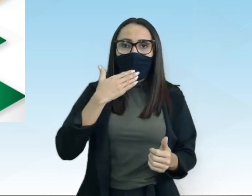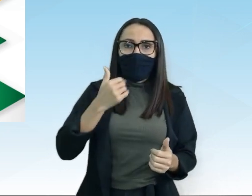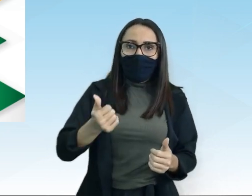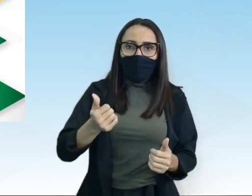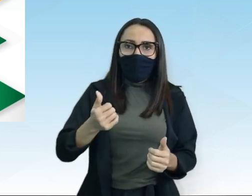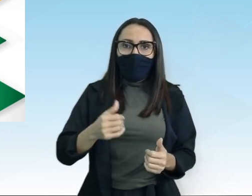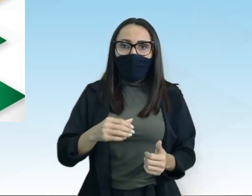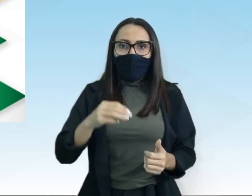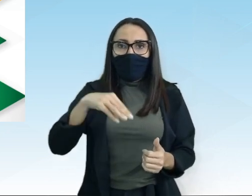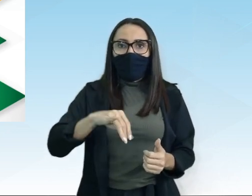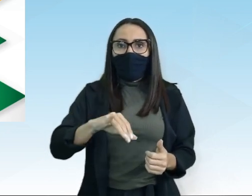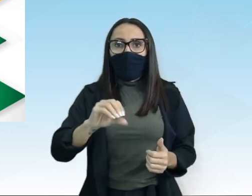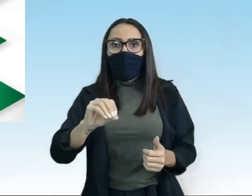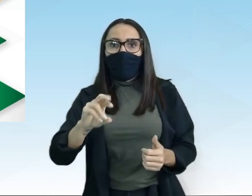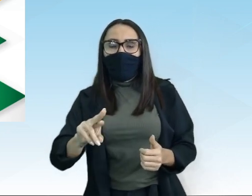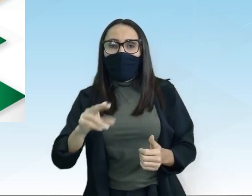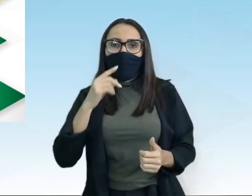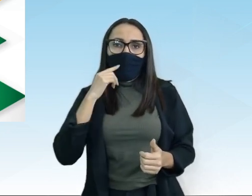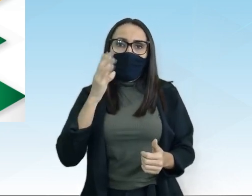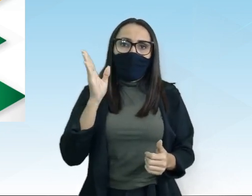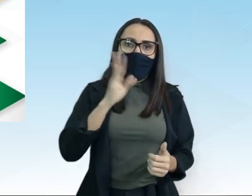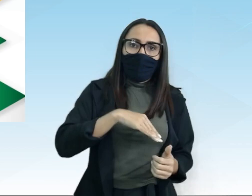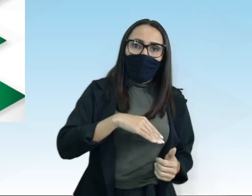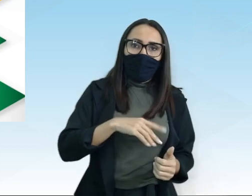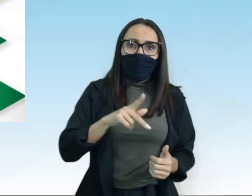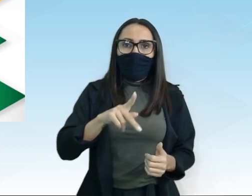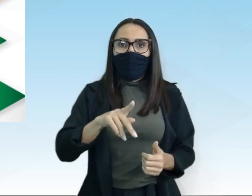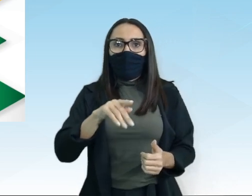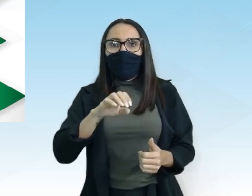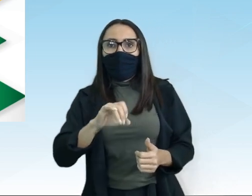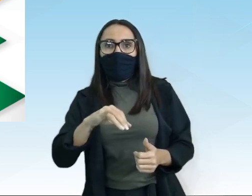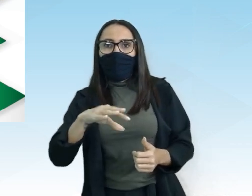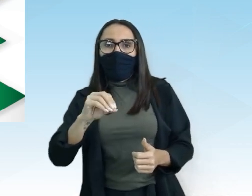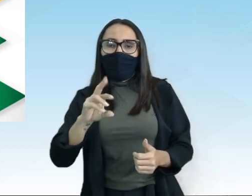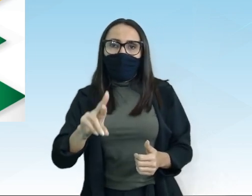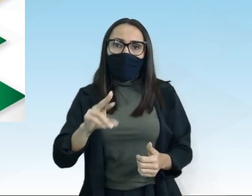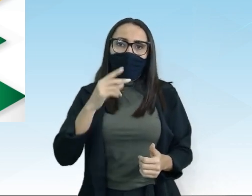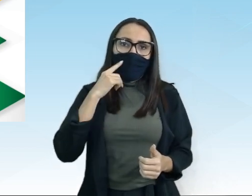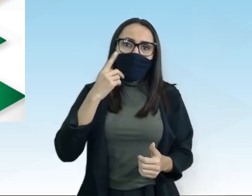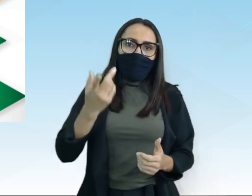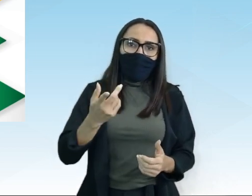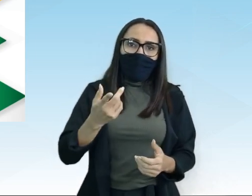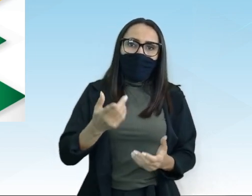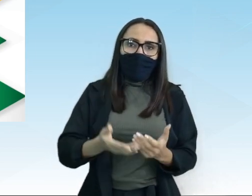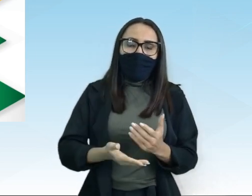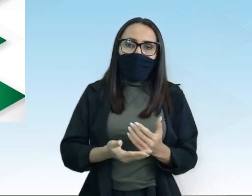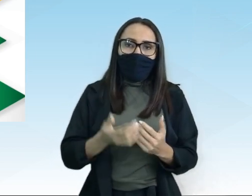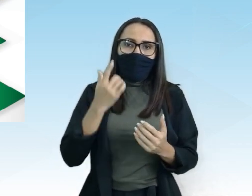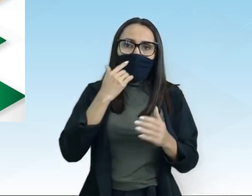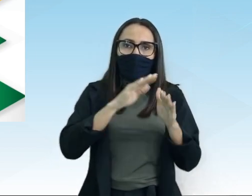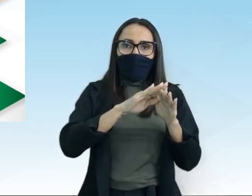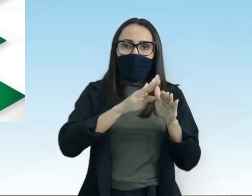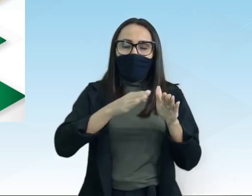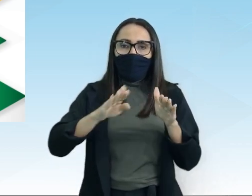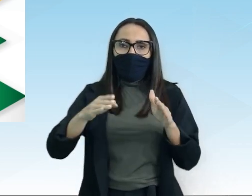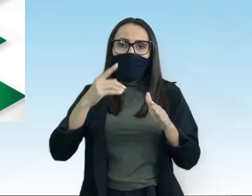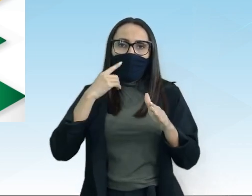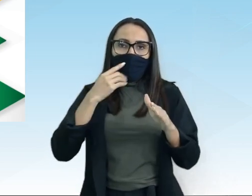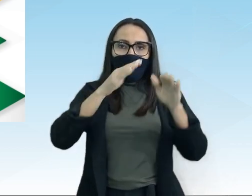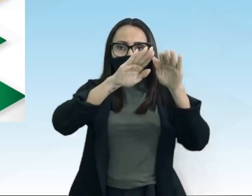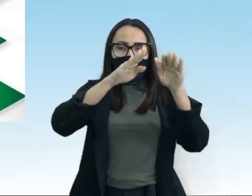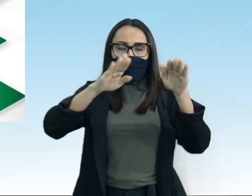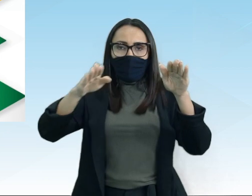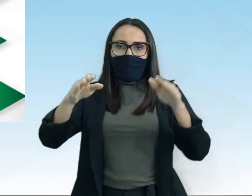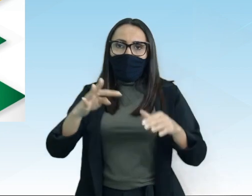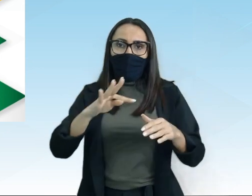dizem melhor. Para pior, dizem pior. Para telha, dizem teia. Para telhado,